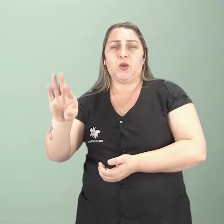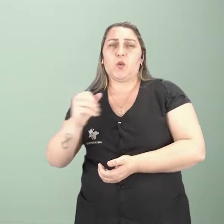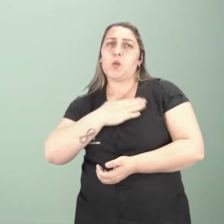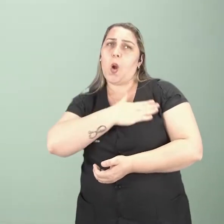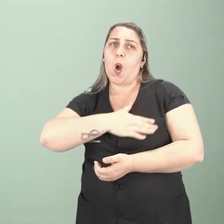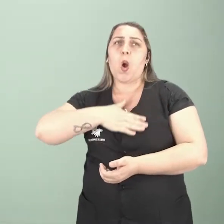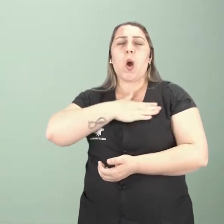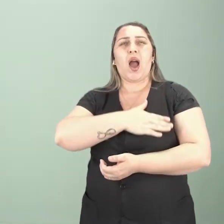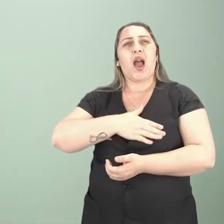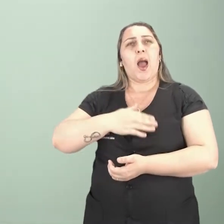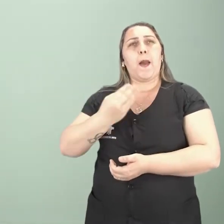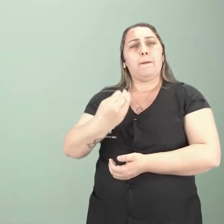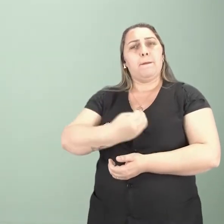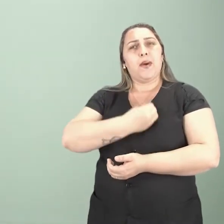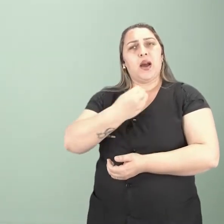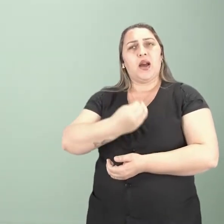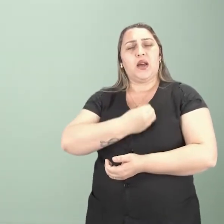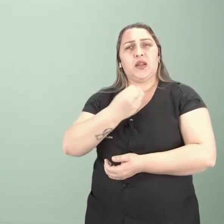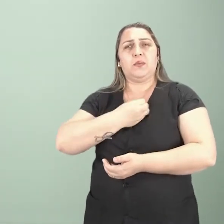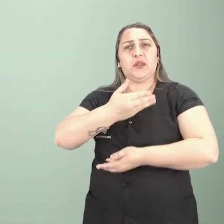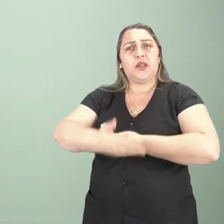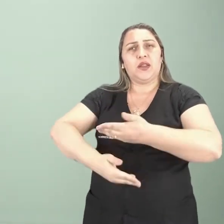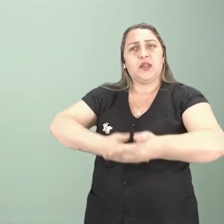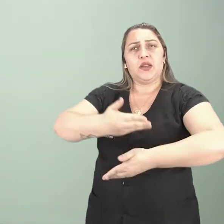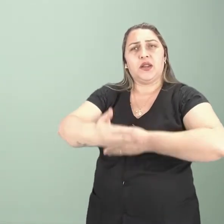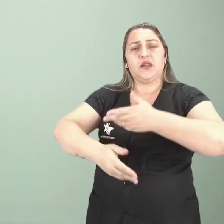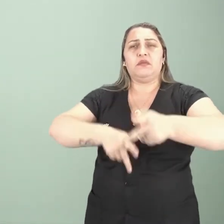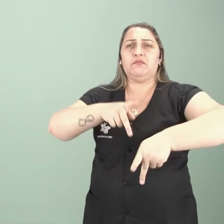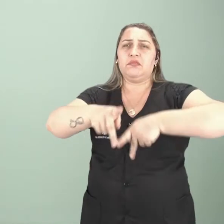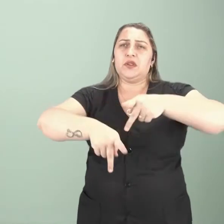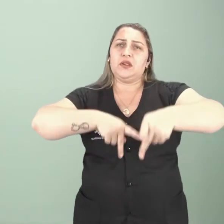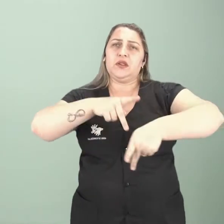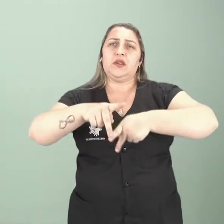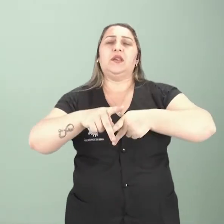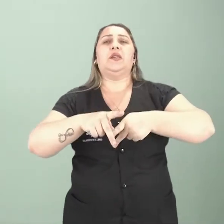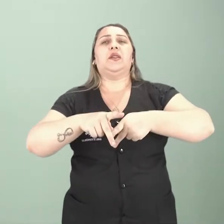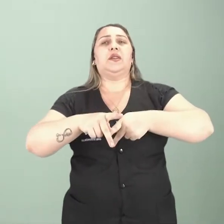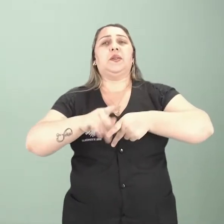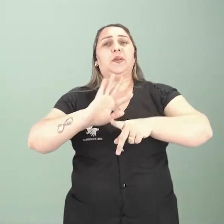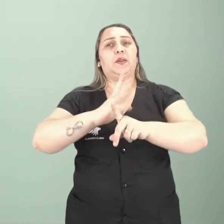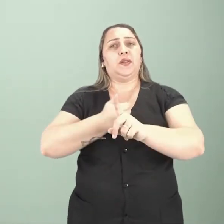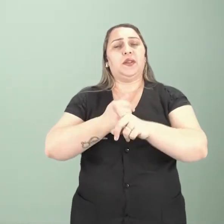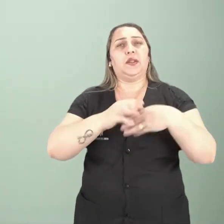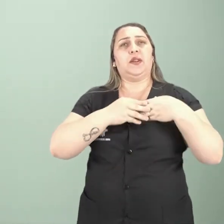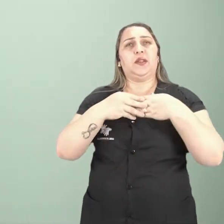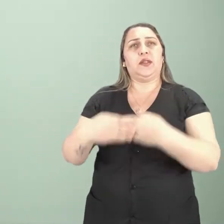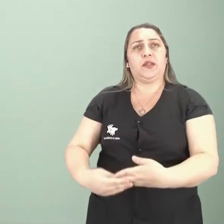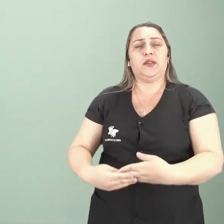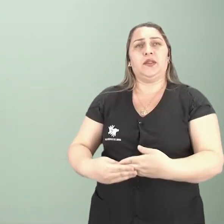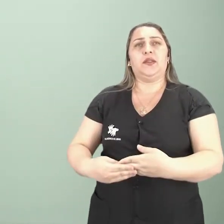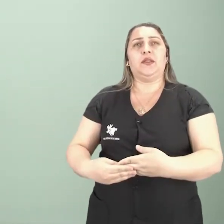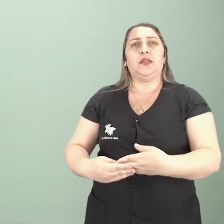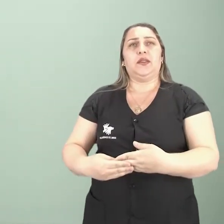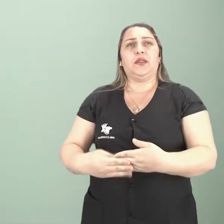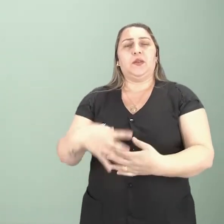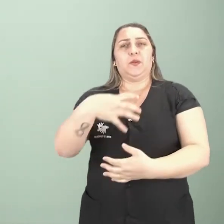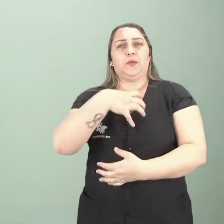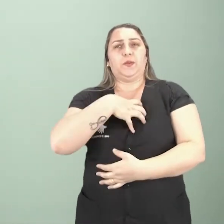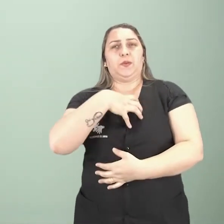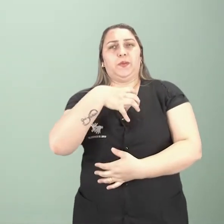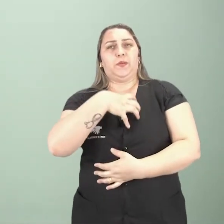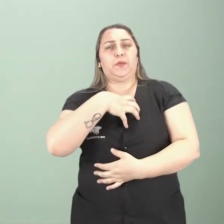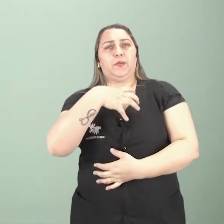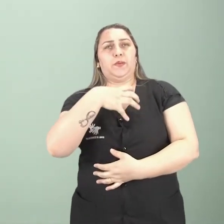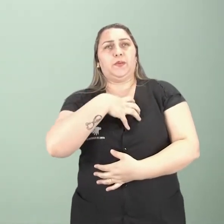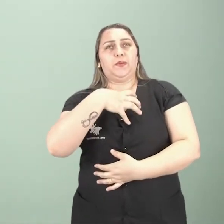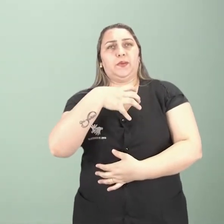de trabalhar a participação e interação do público nas suas obras de arte, trazendo aí sensações. Ele mexe com